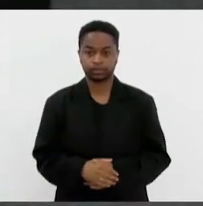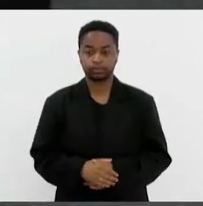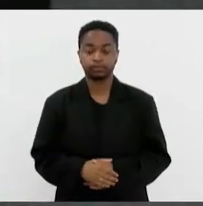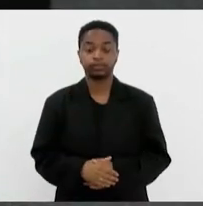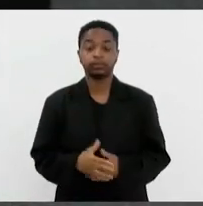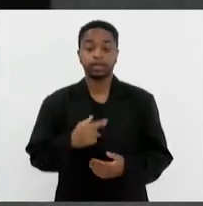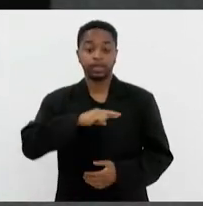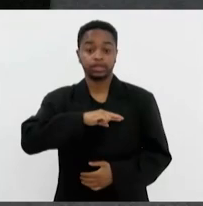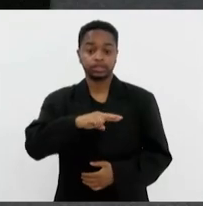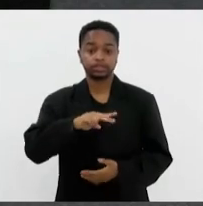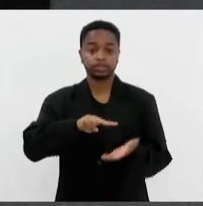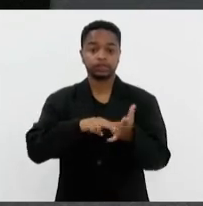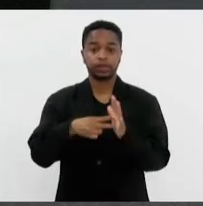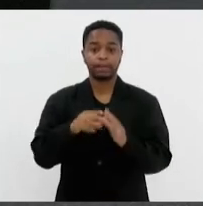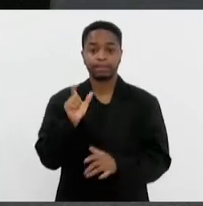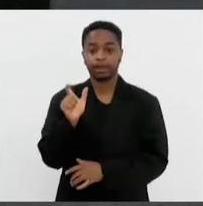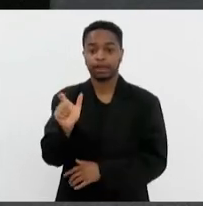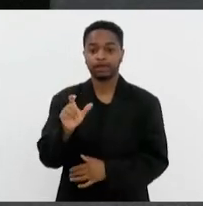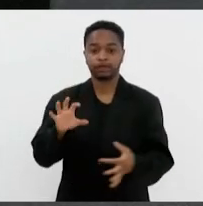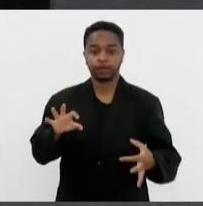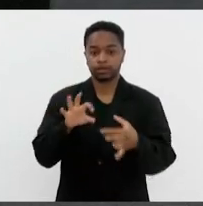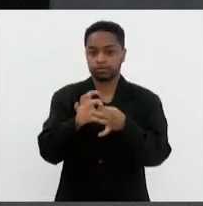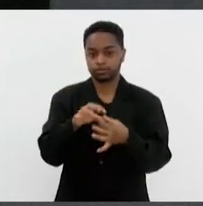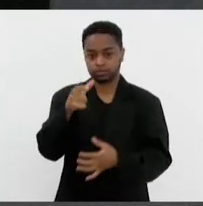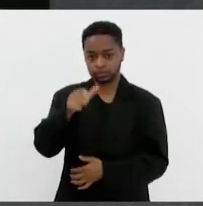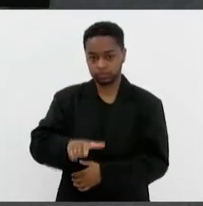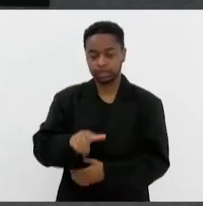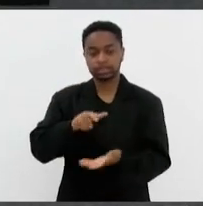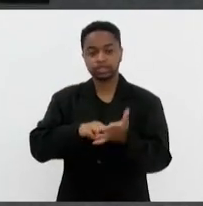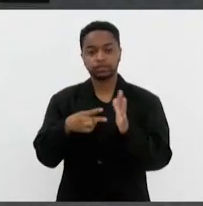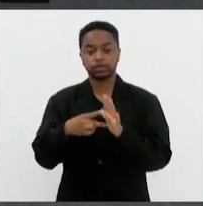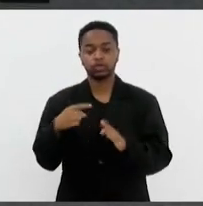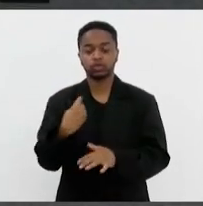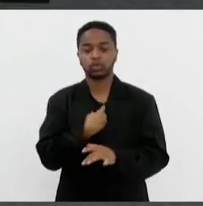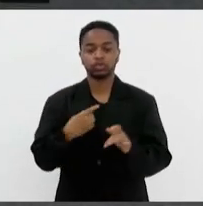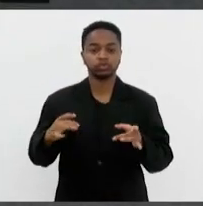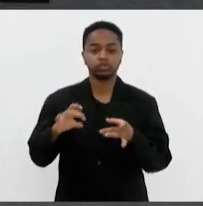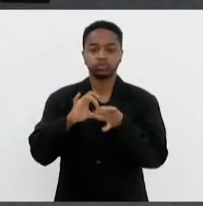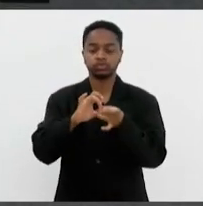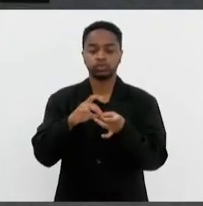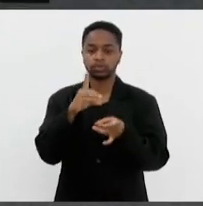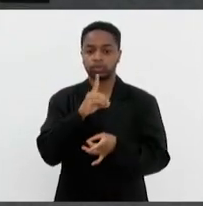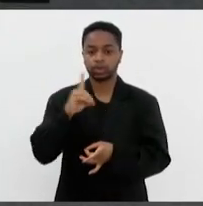da palavra religare, é a gente estar conectado com o nosso Pai, com o nosso Criador.